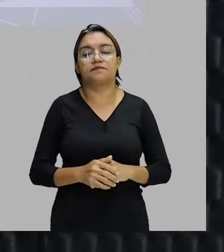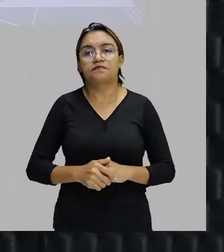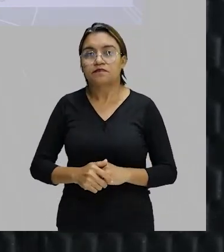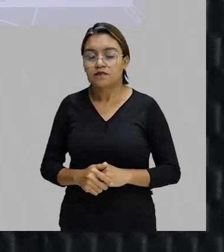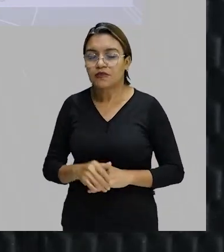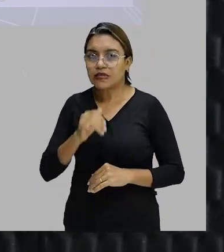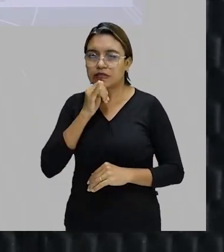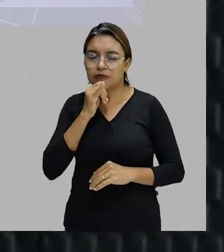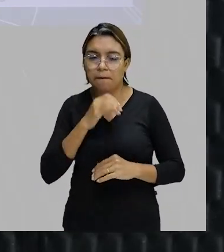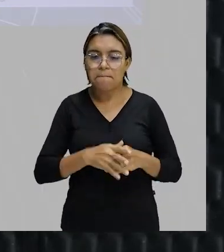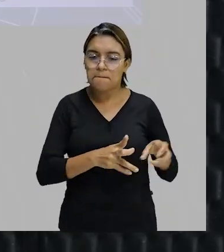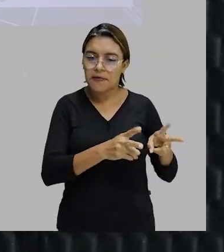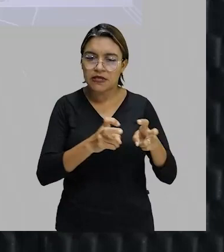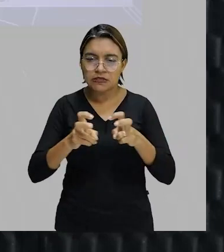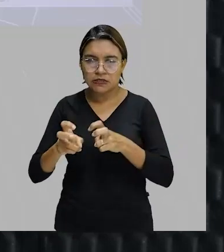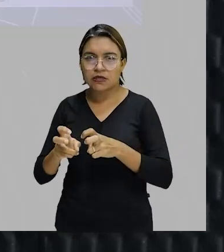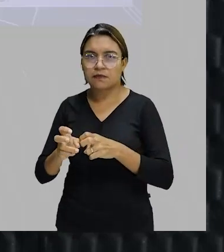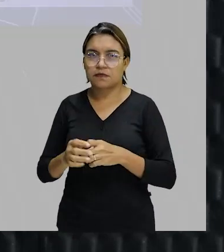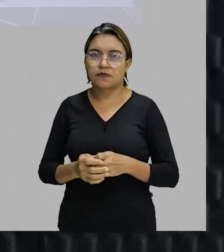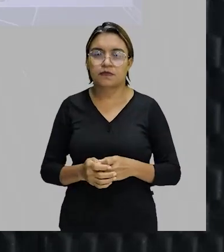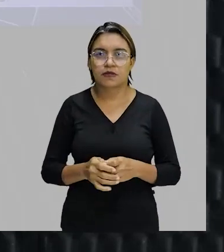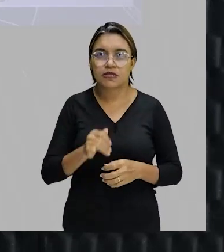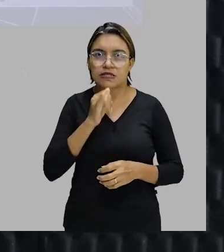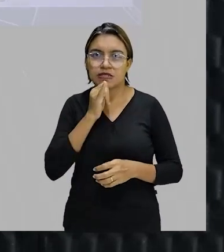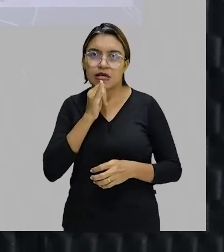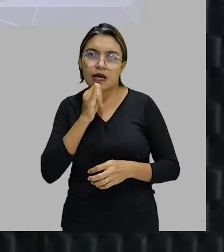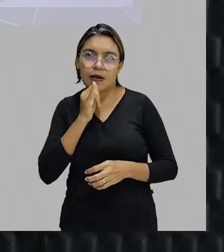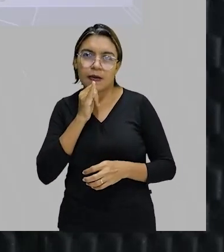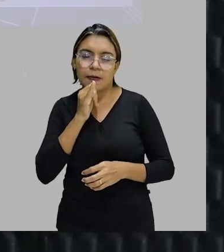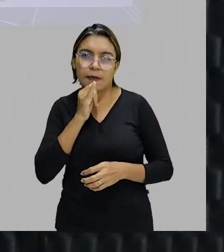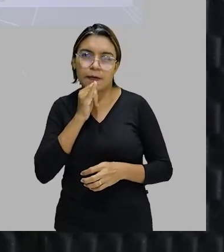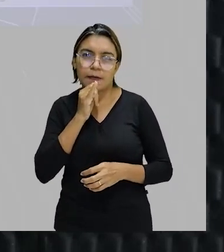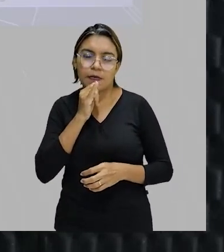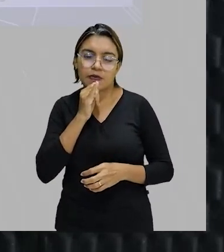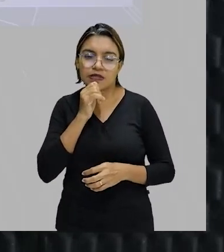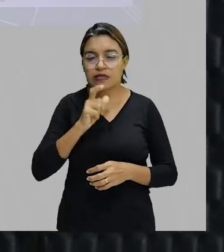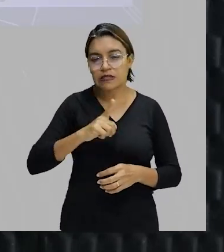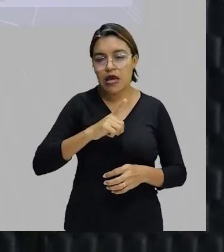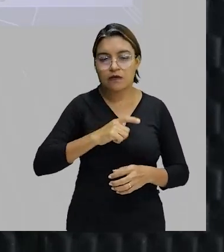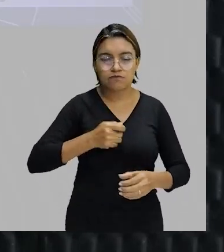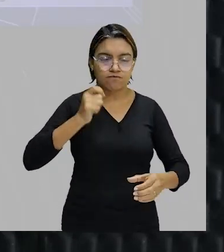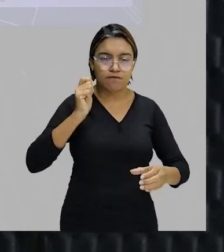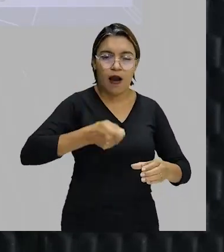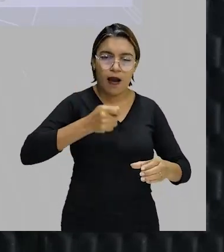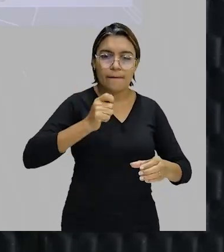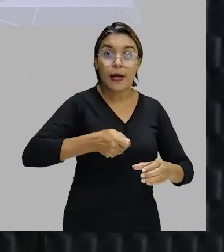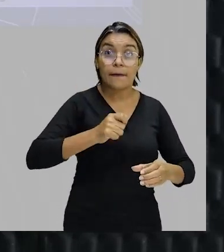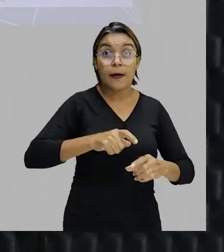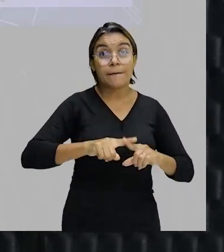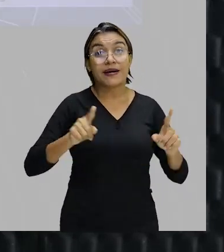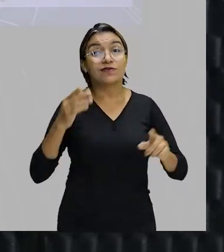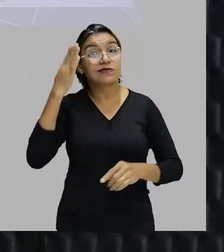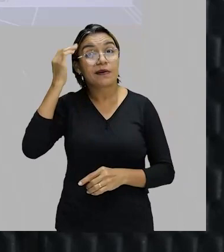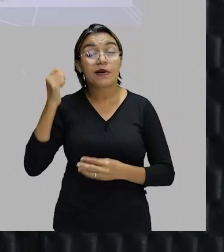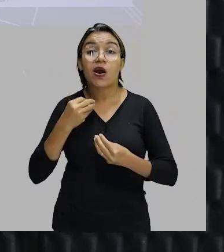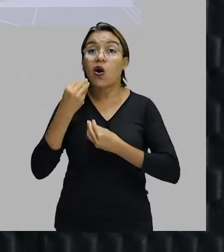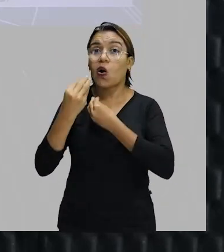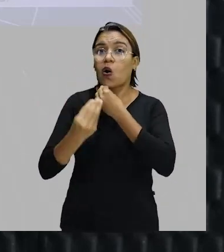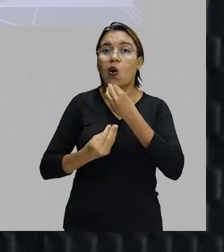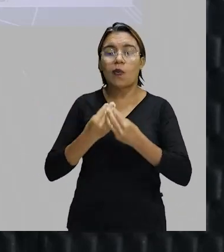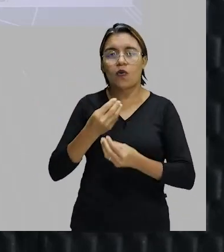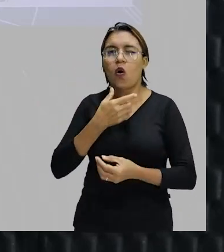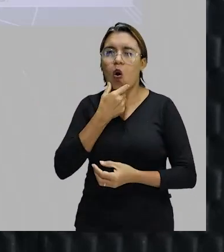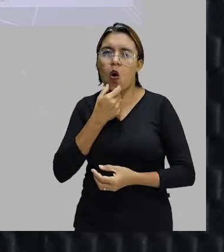A gente percebe muito bem do Charlie Chaplin que a única função dele é apertar, bater os parafusos, mas ele não sabia para que aquilo